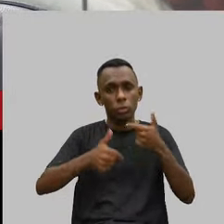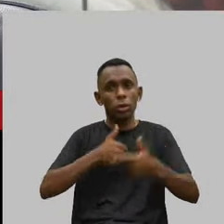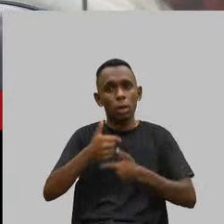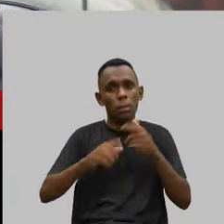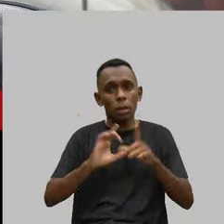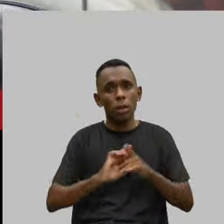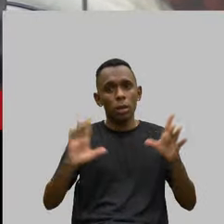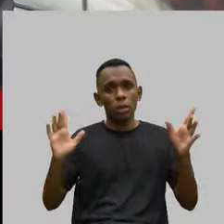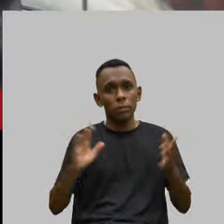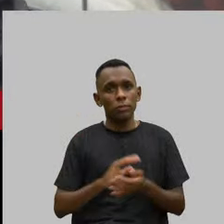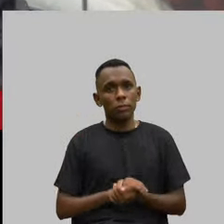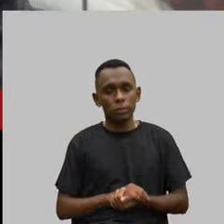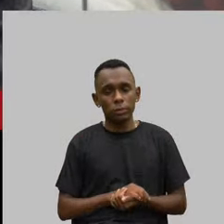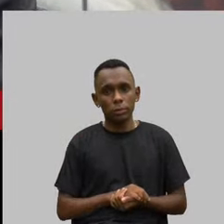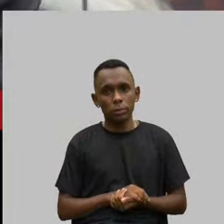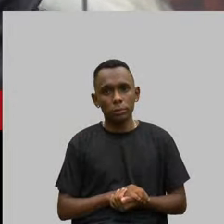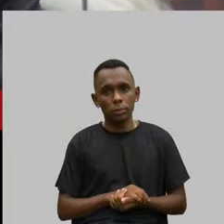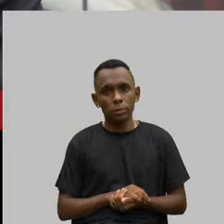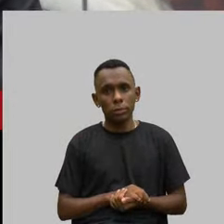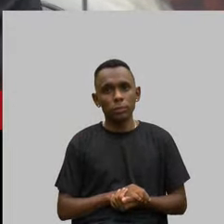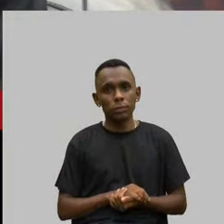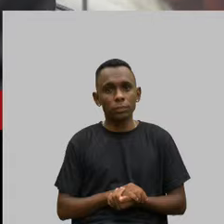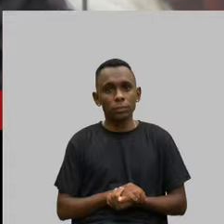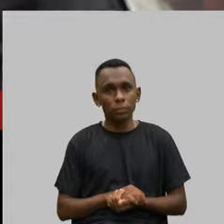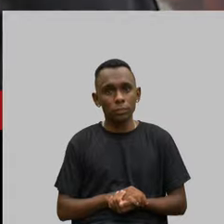disposição Obrigado Deputado